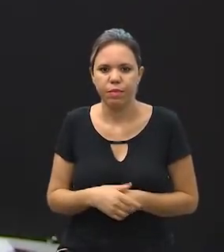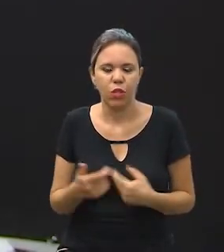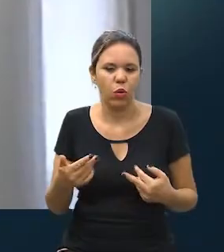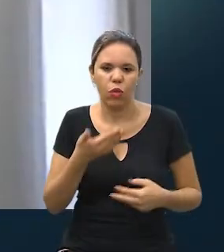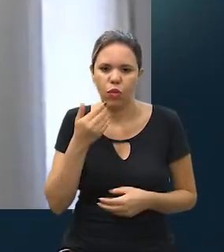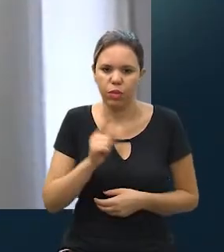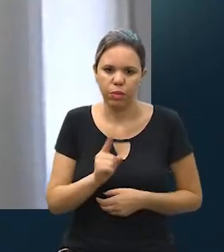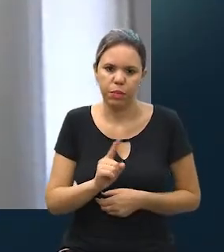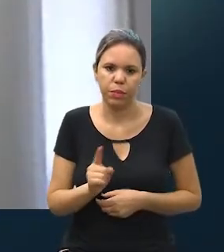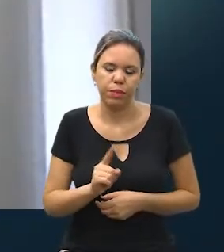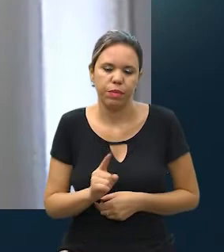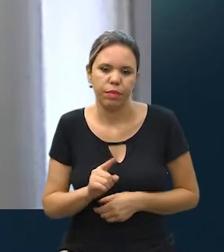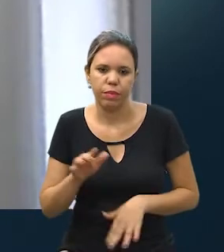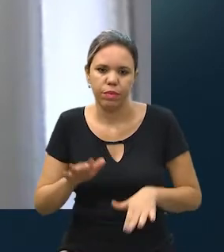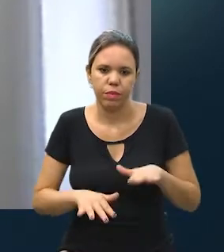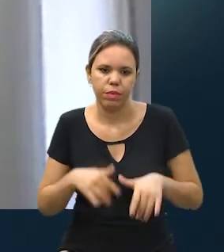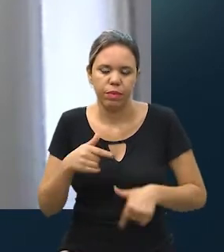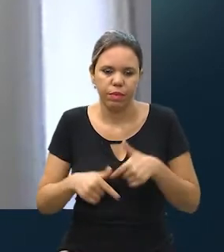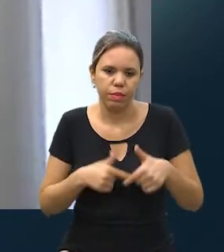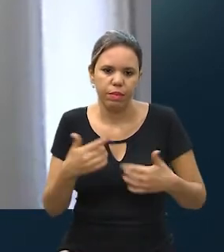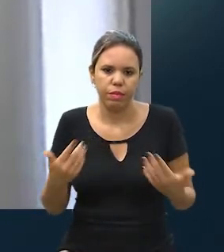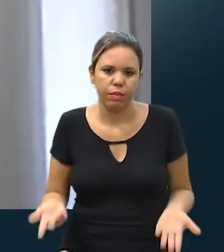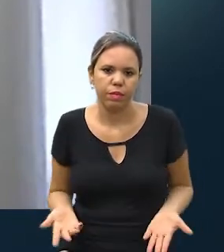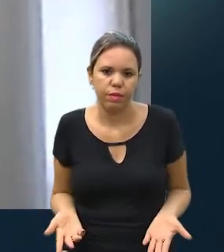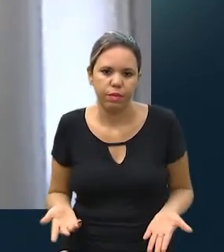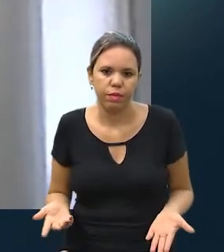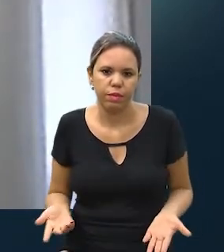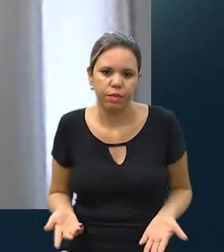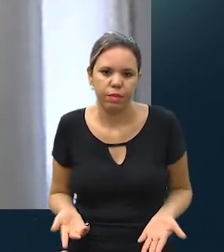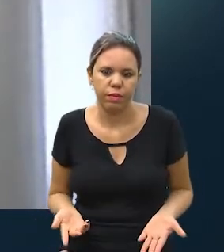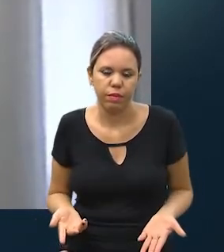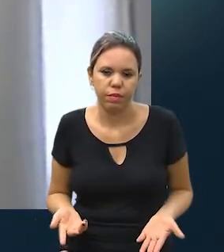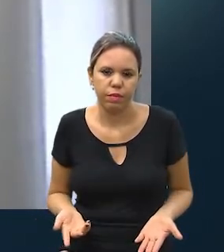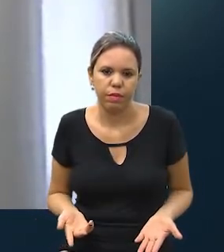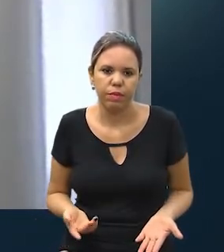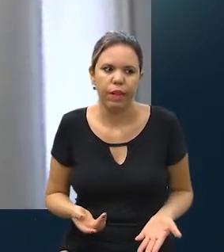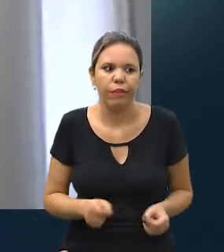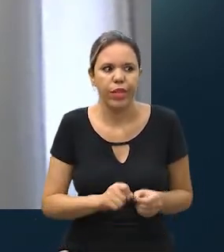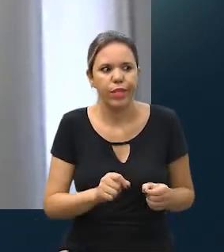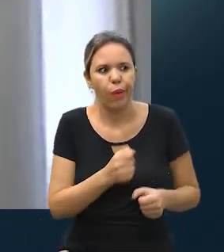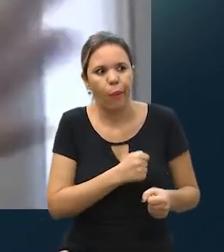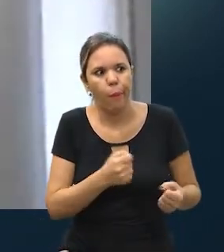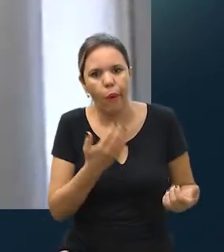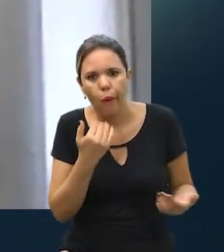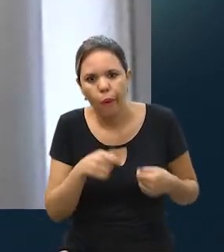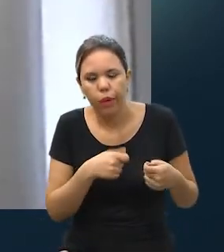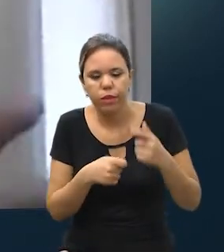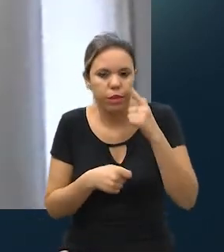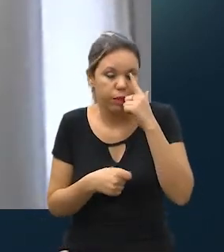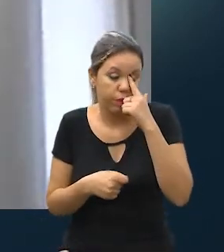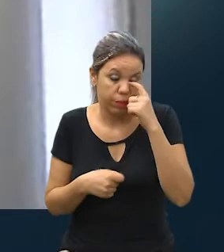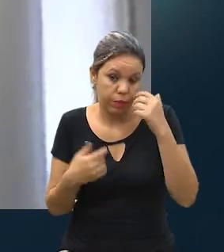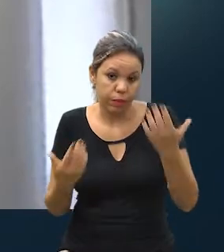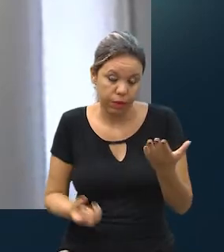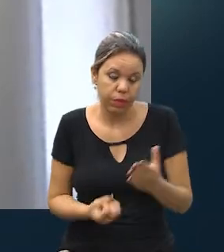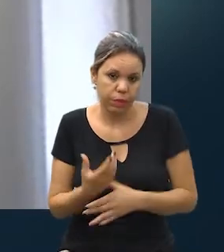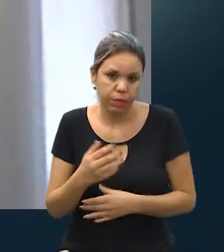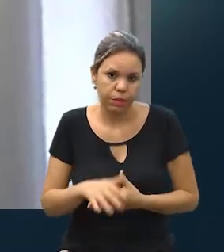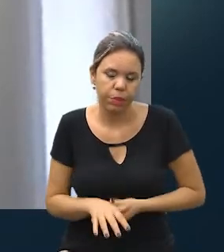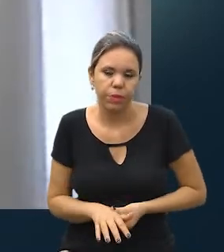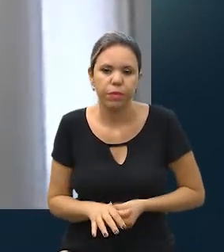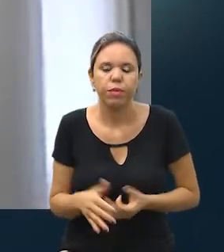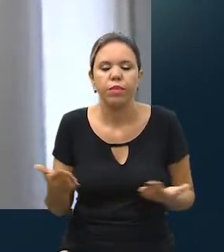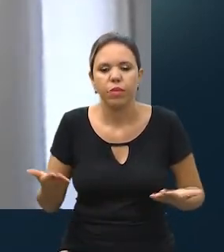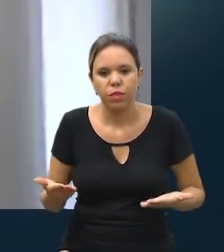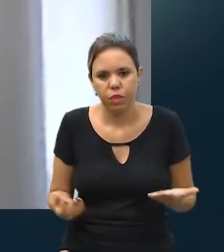coisa fácil, não, porque às vezes você está aqui trabalhando e tal, ih, peraí, que tem que terminar o almoço. Ai, sabe? Então, isso acontece.